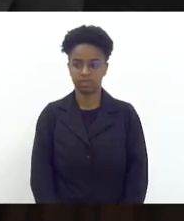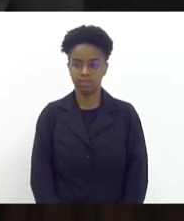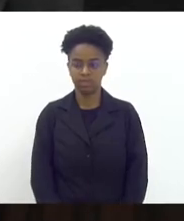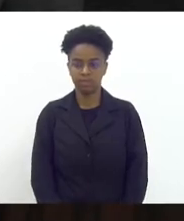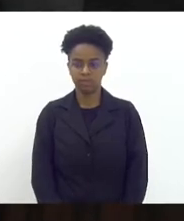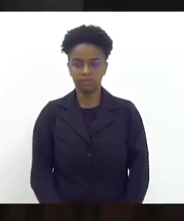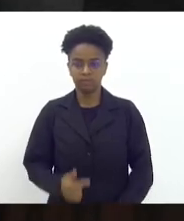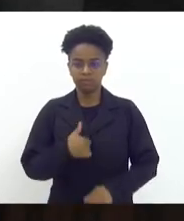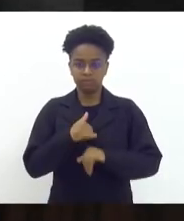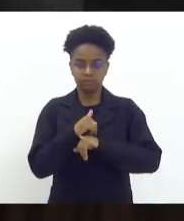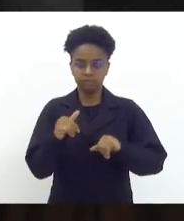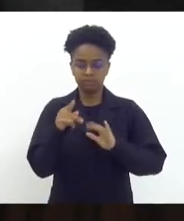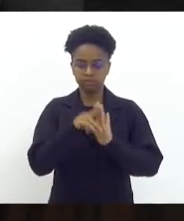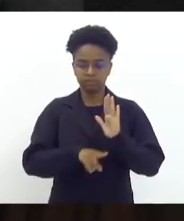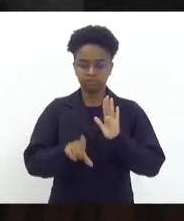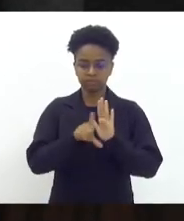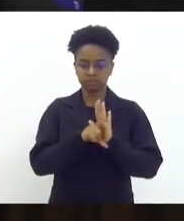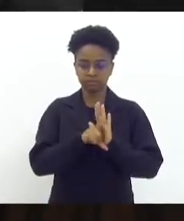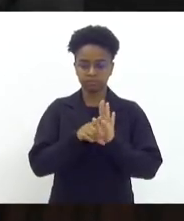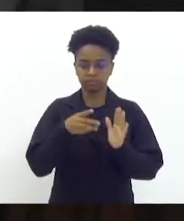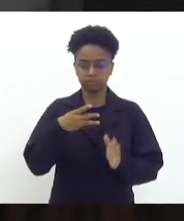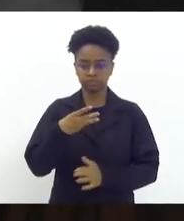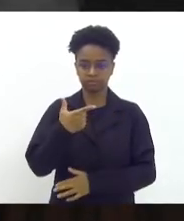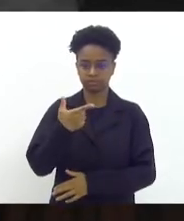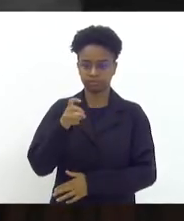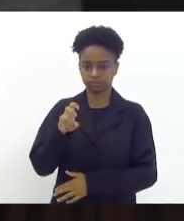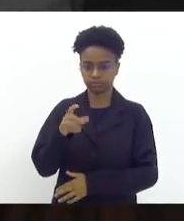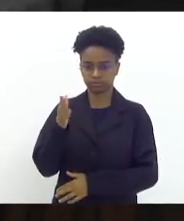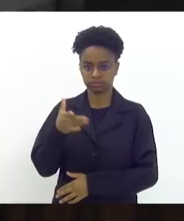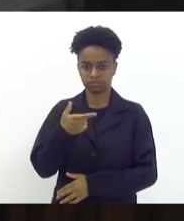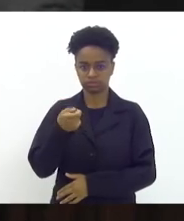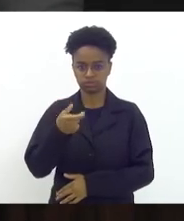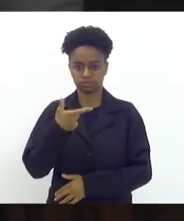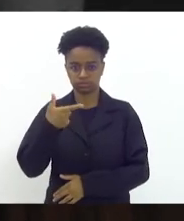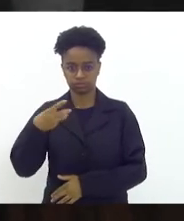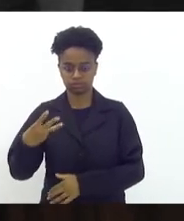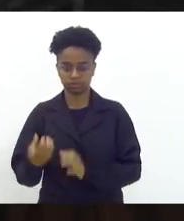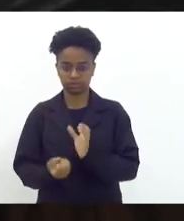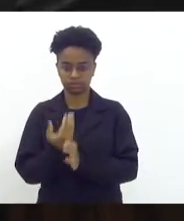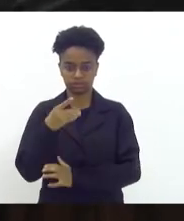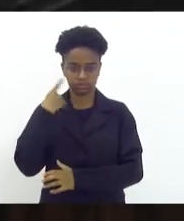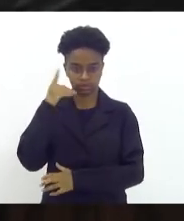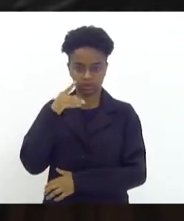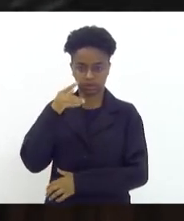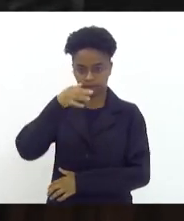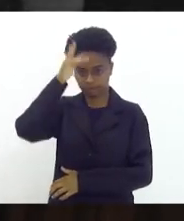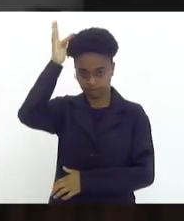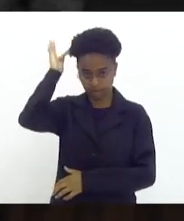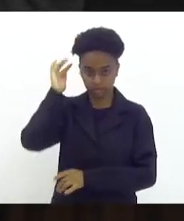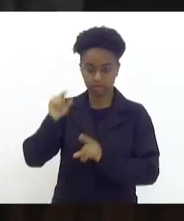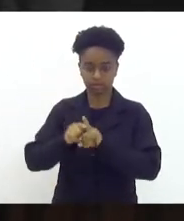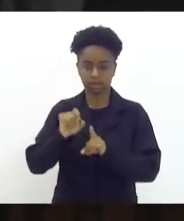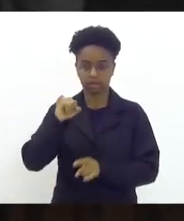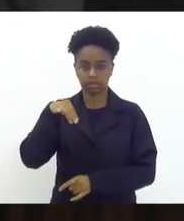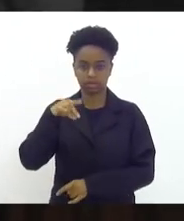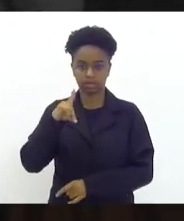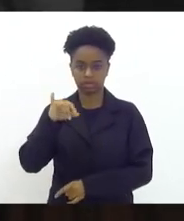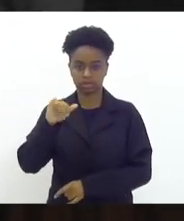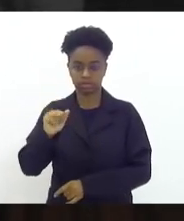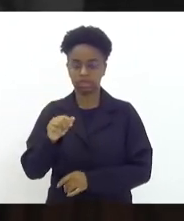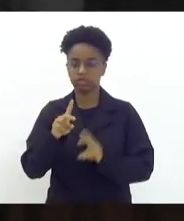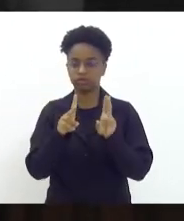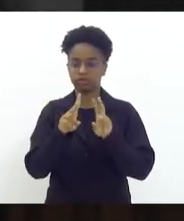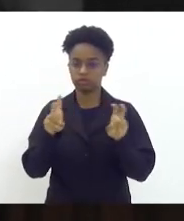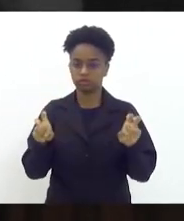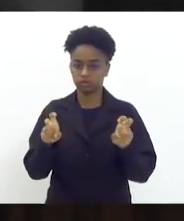anuncie o projeto de lei número 325/2023 de autoria dos deputados Fred Pacheco e Índia armelau que